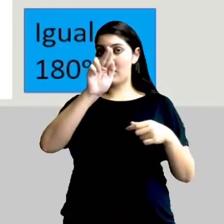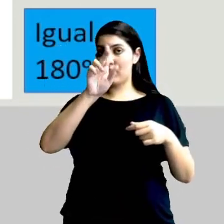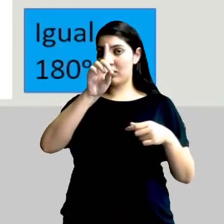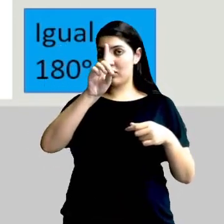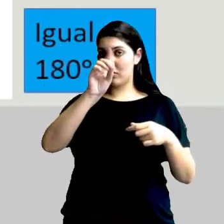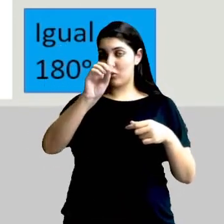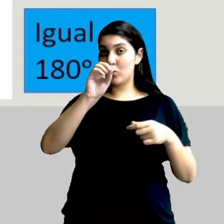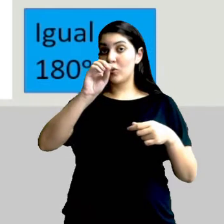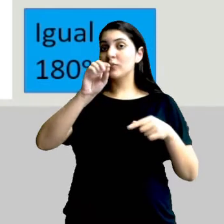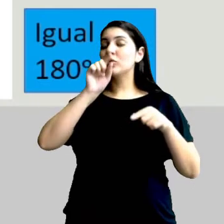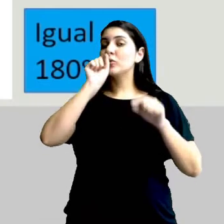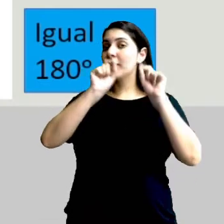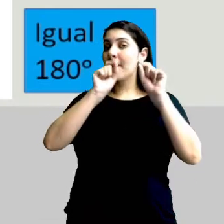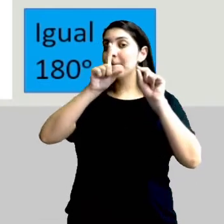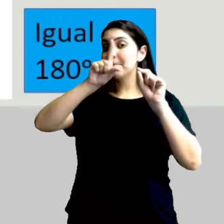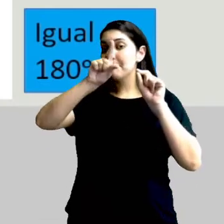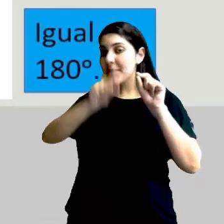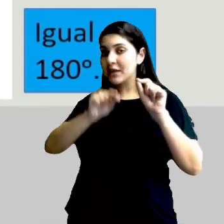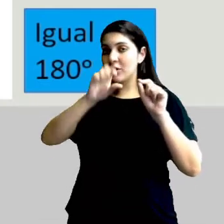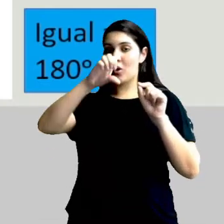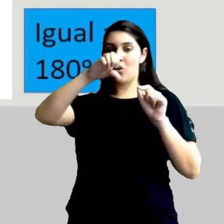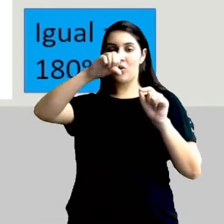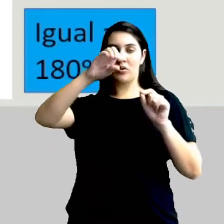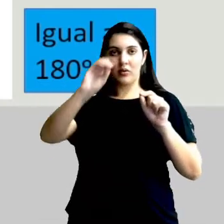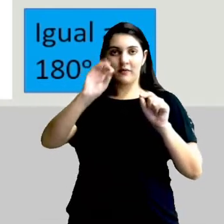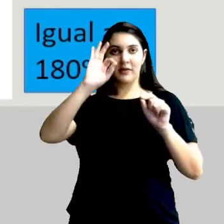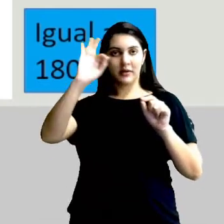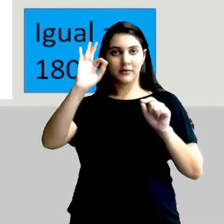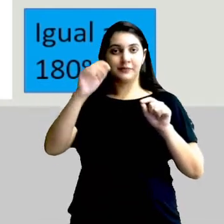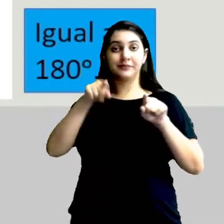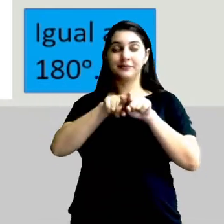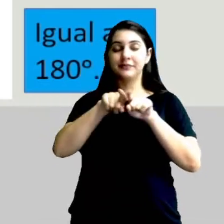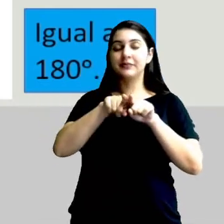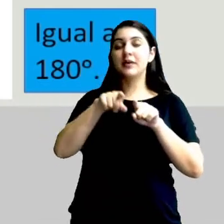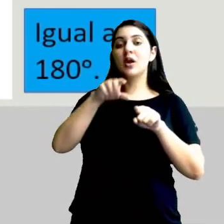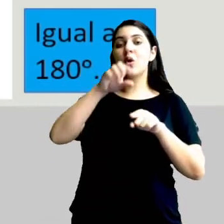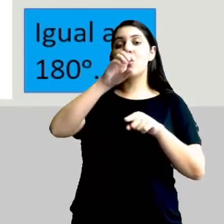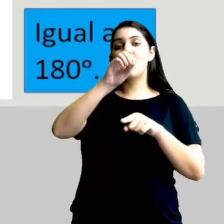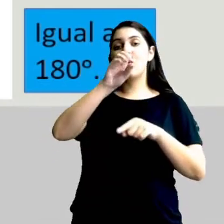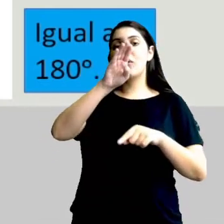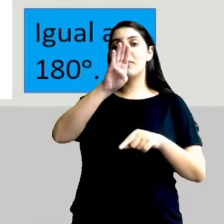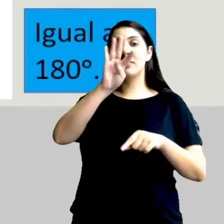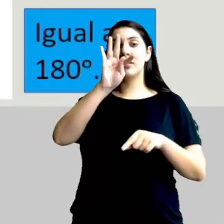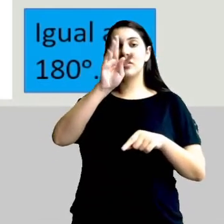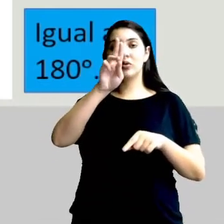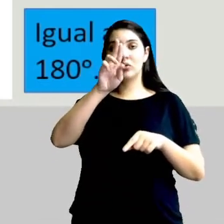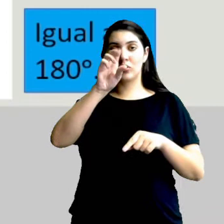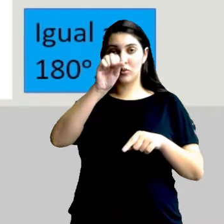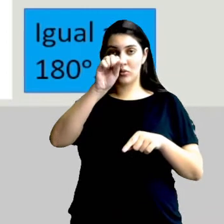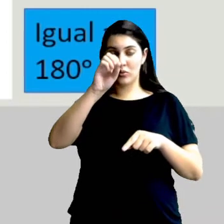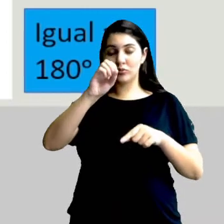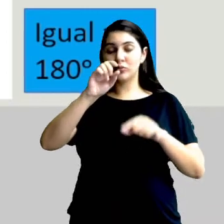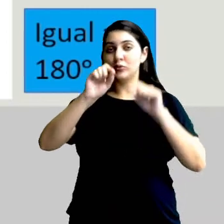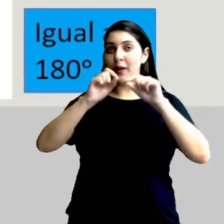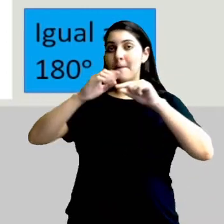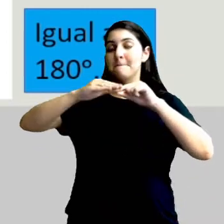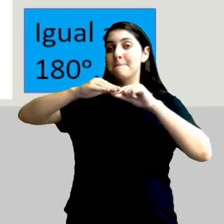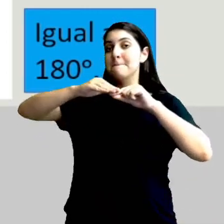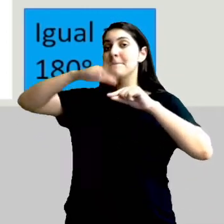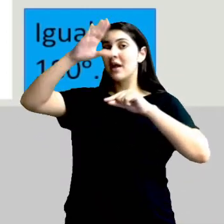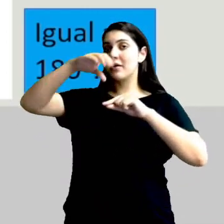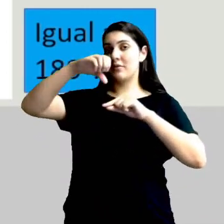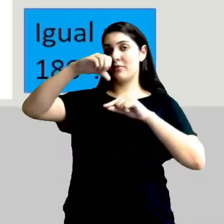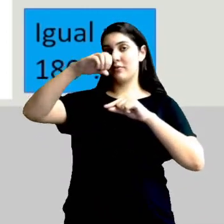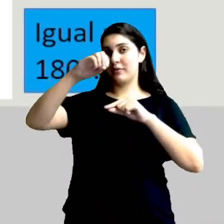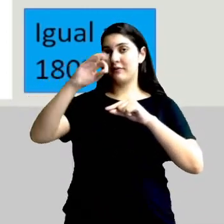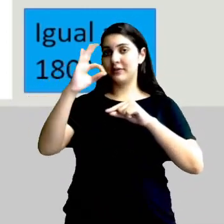ângulo menor que 90 graus. Temos o ângulo obtuso, que é um ângulo maior que 90